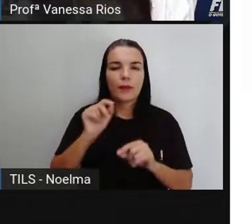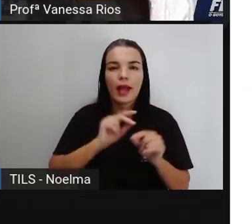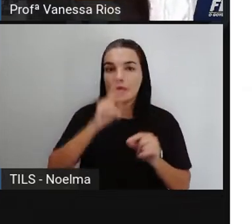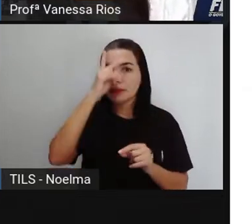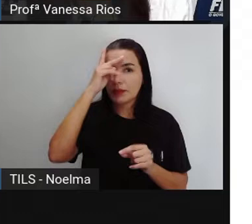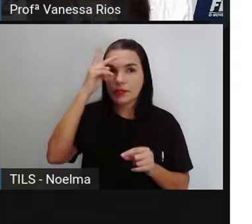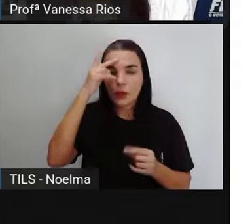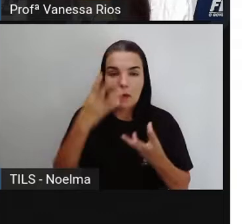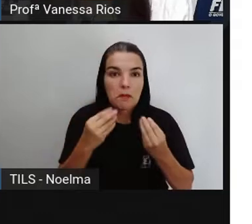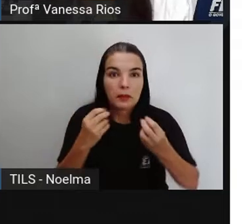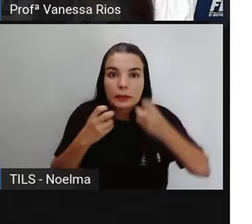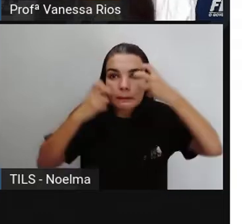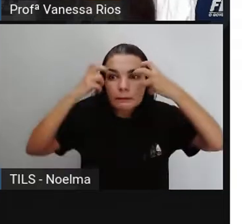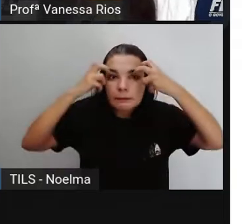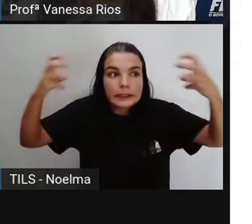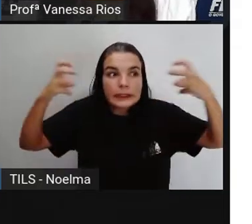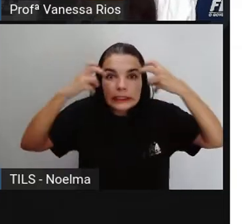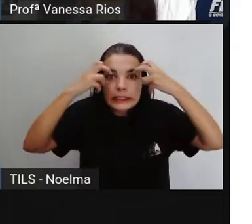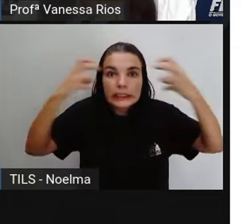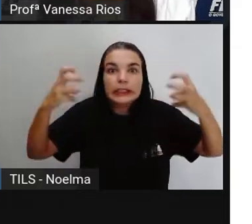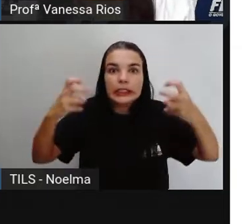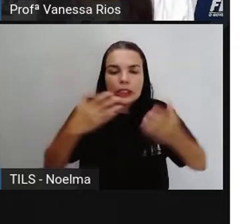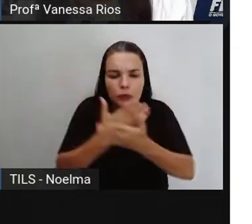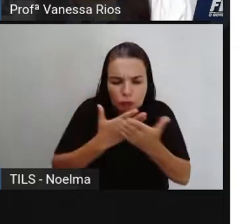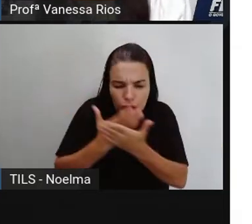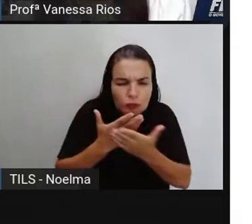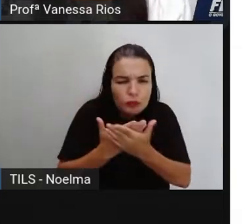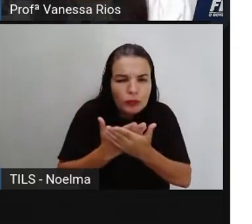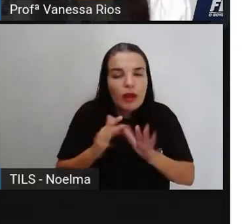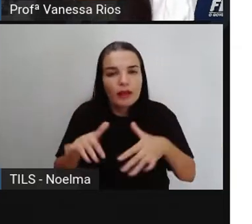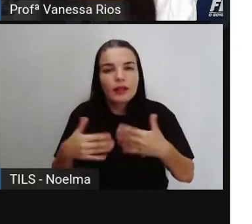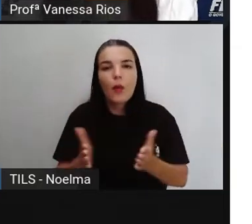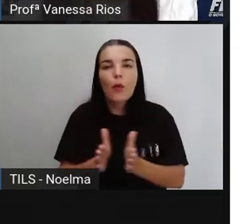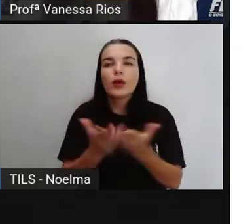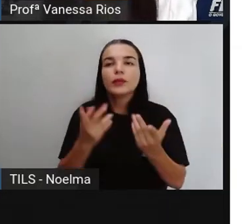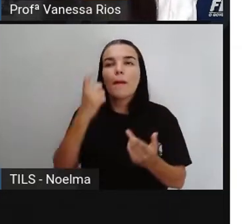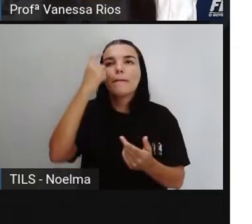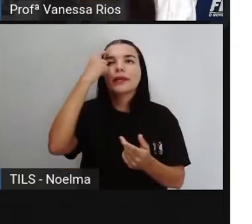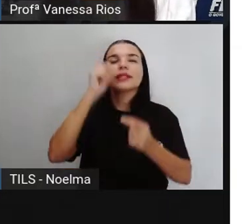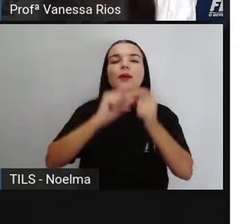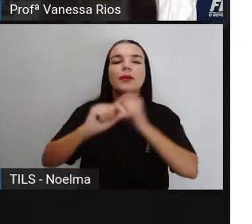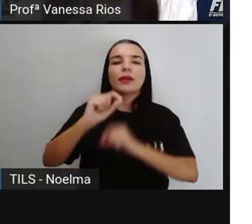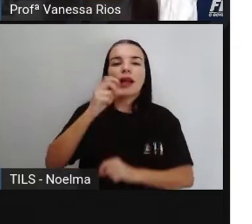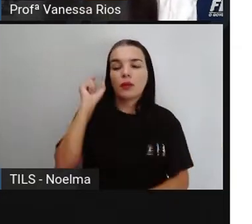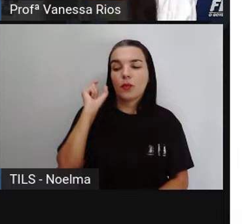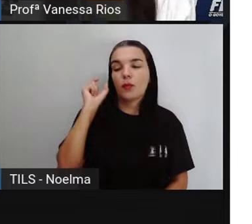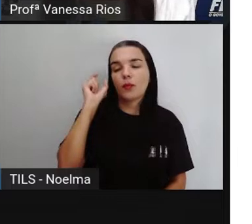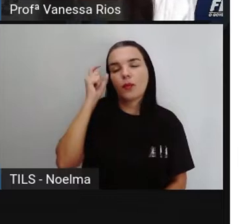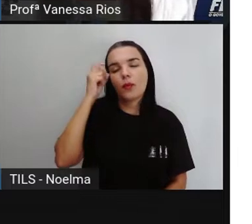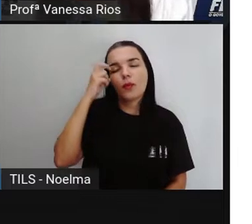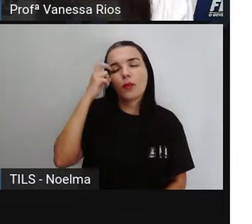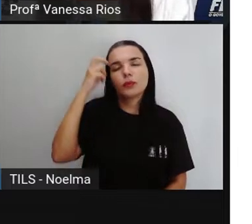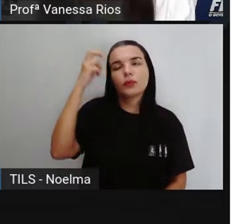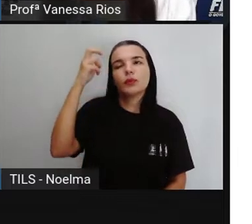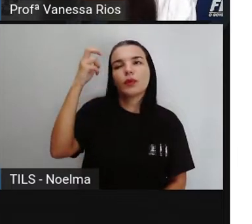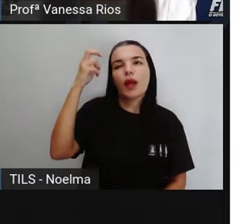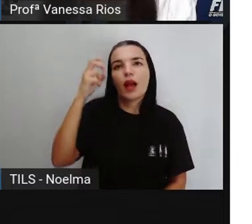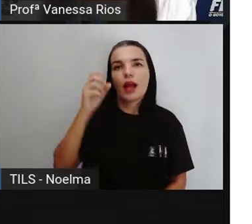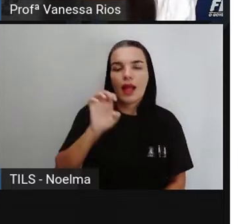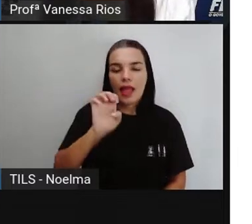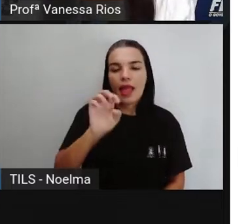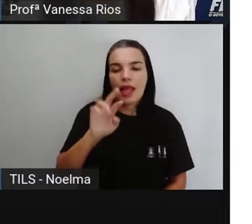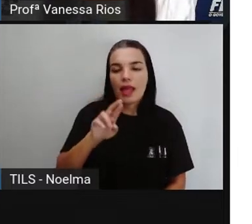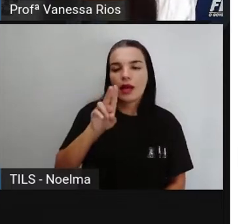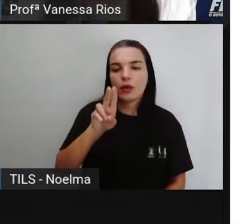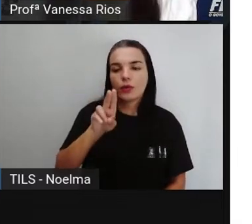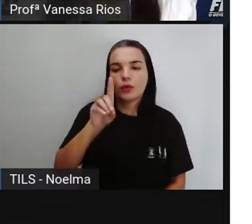dos estudiosos. Então, quando a gente pensa em cultura erudita, a gente vai pensar entre as manifestações culturais